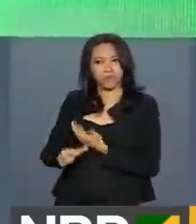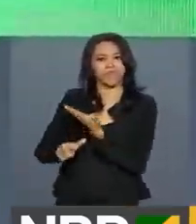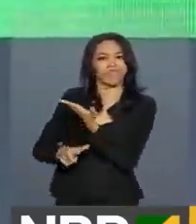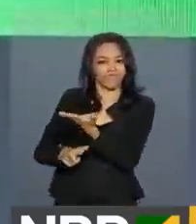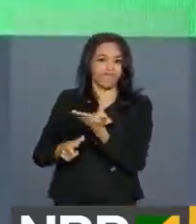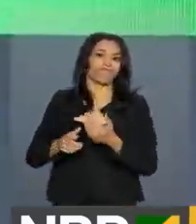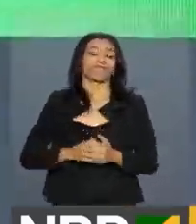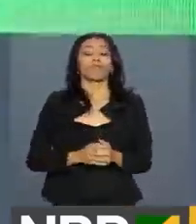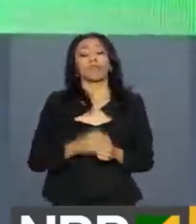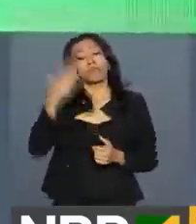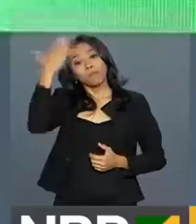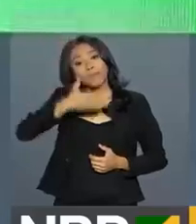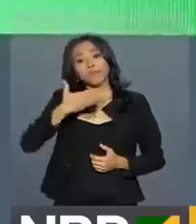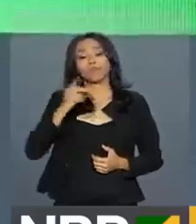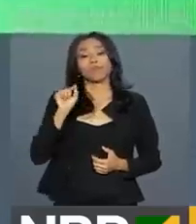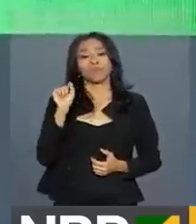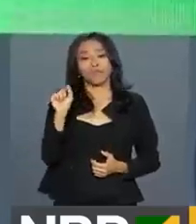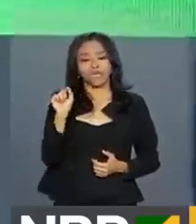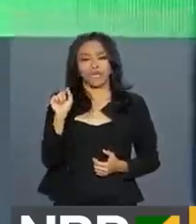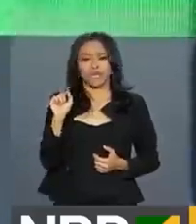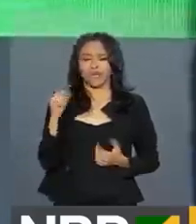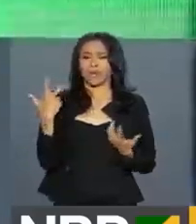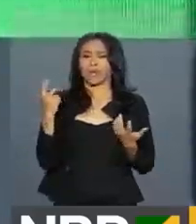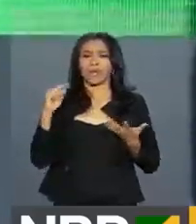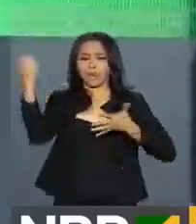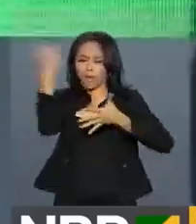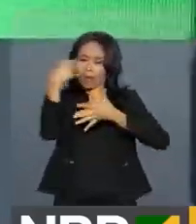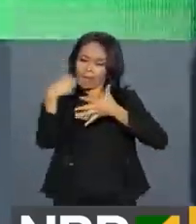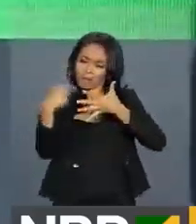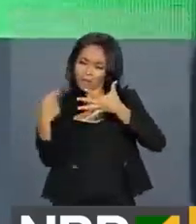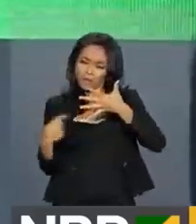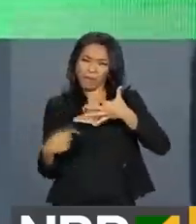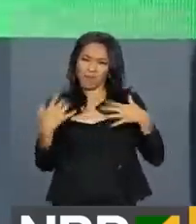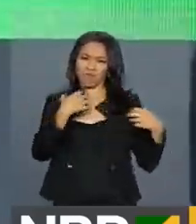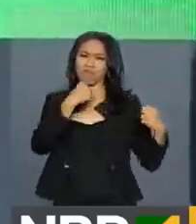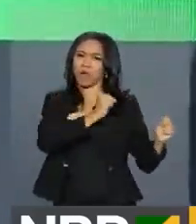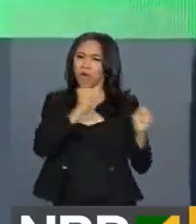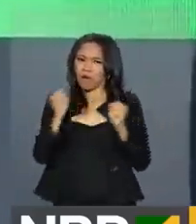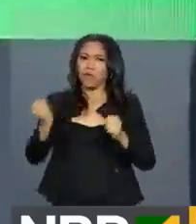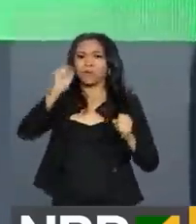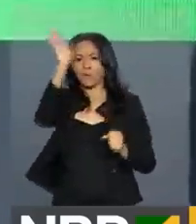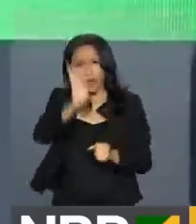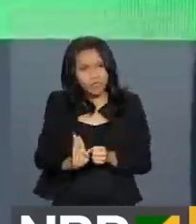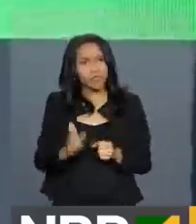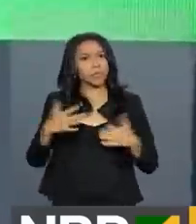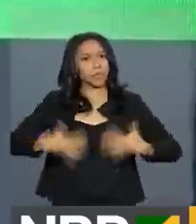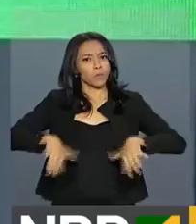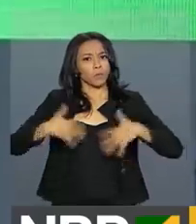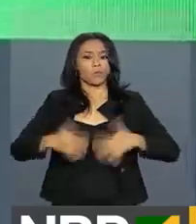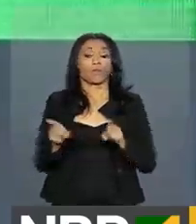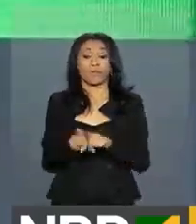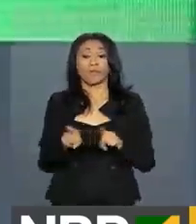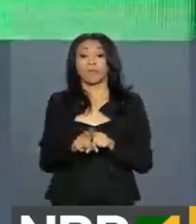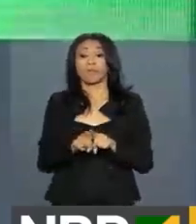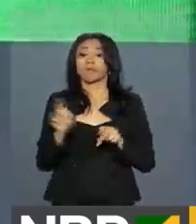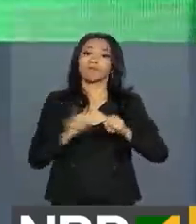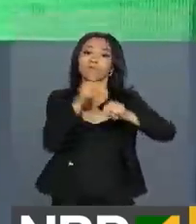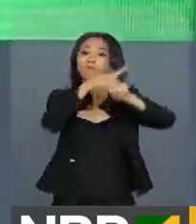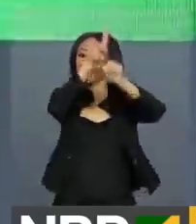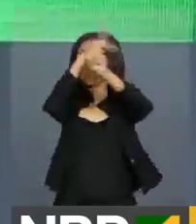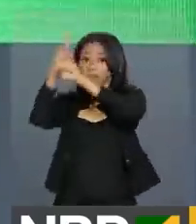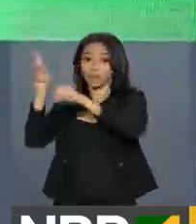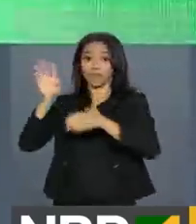revelou não só as potencialidades do nosso país como também como os países que estão